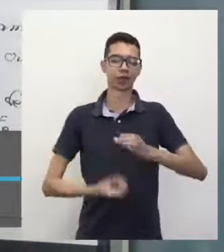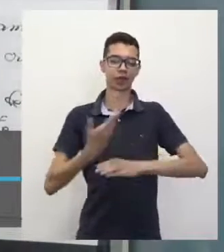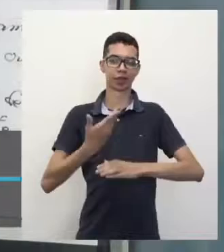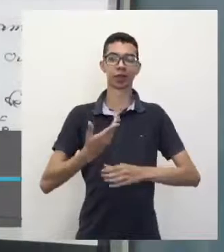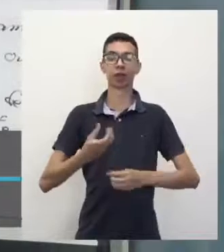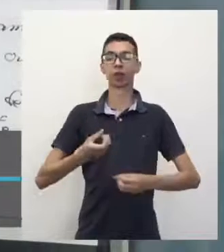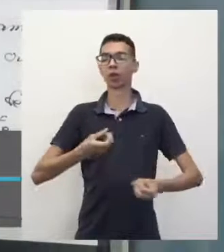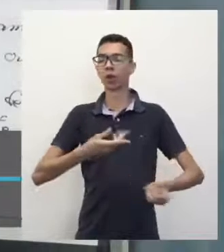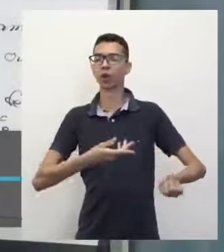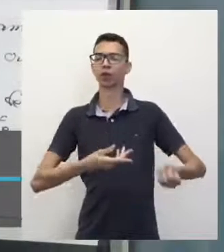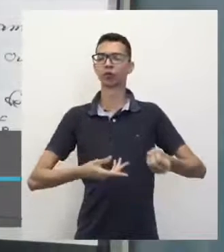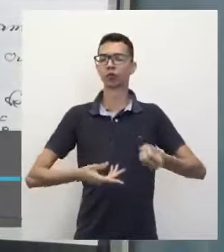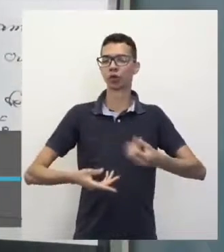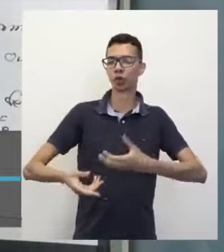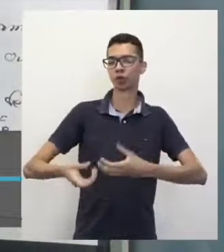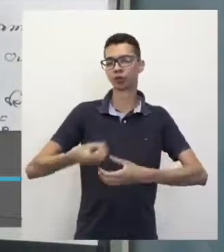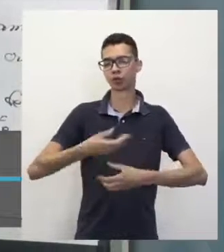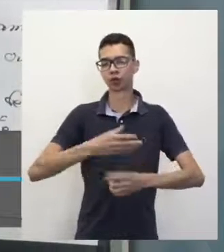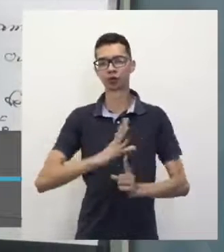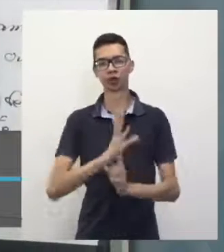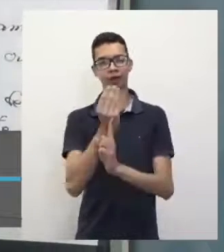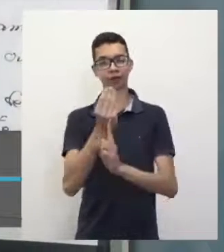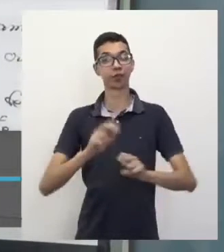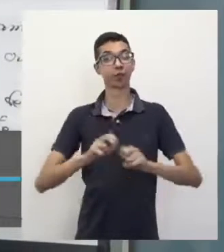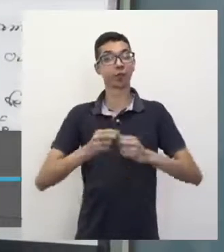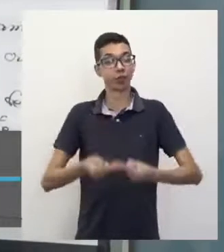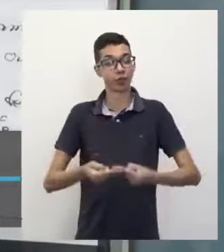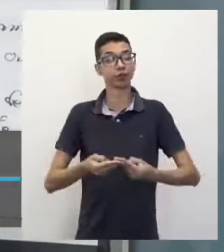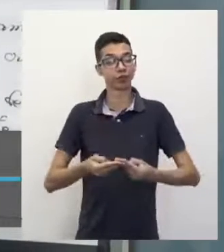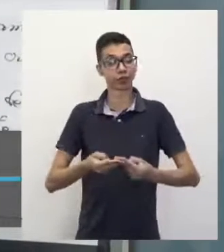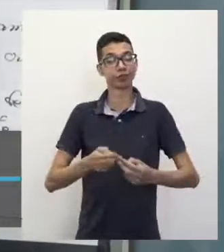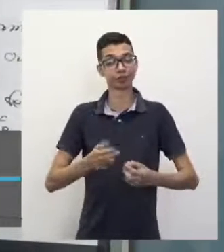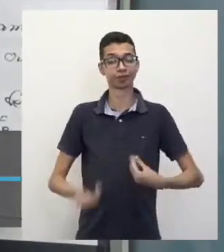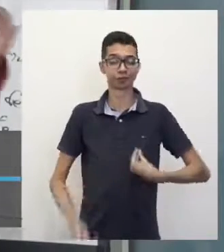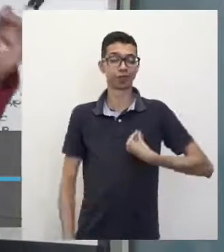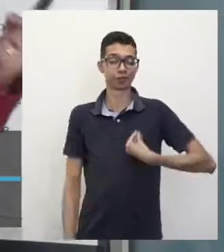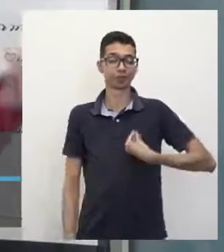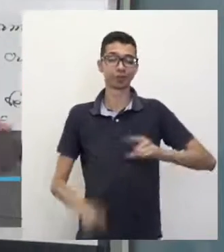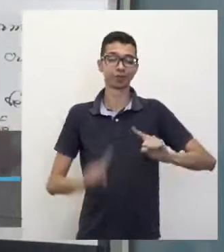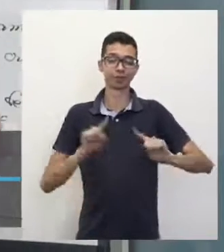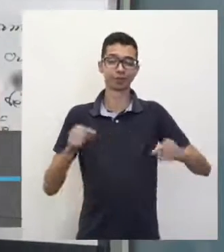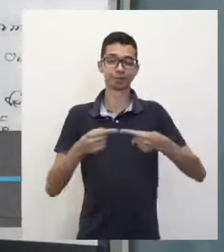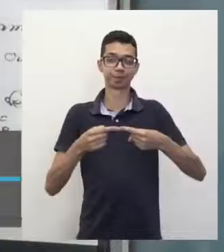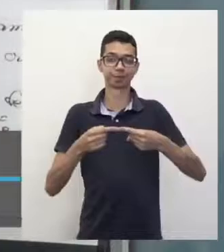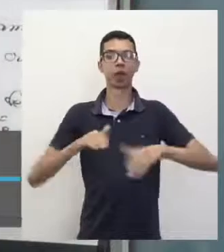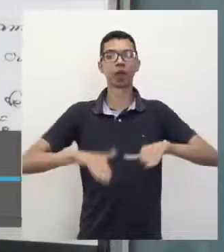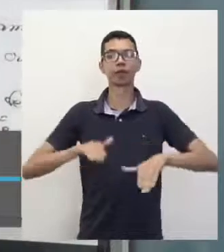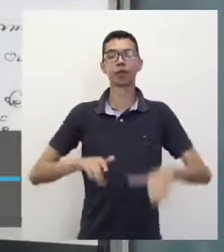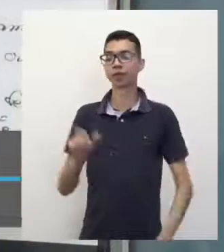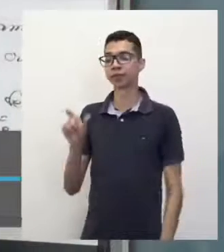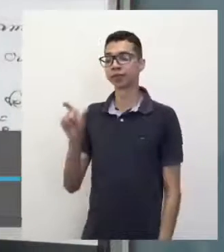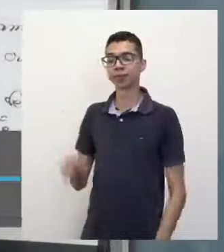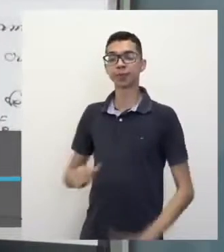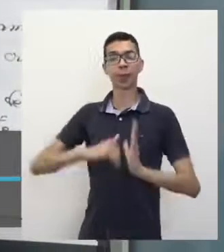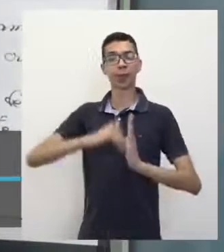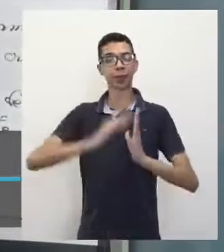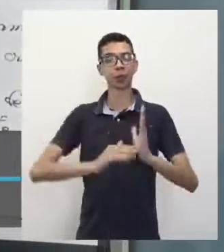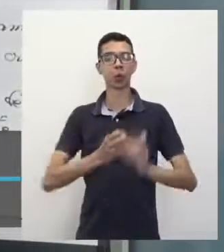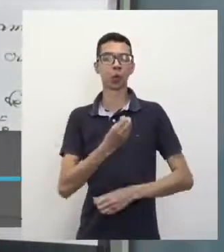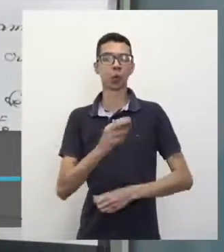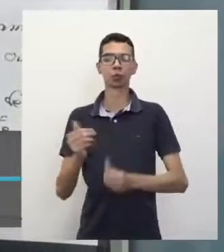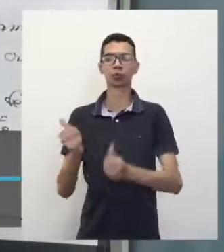E é dessa forma, então, que a arte imita a vida. Então, muitas vezes, né, um escultor ou um pintor, ele vai,